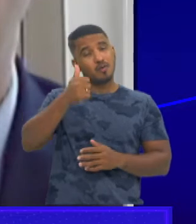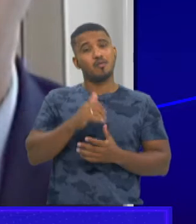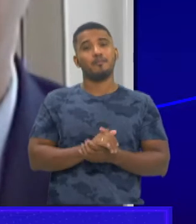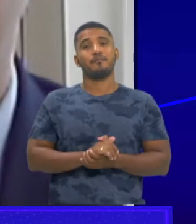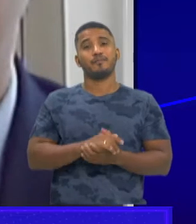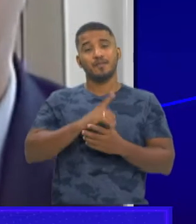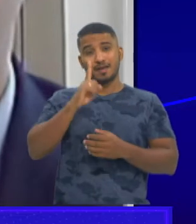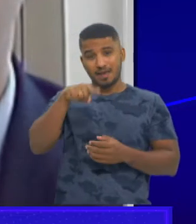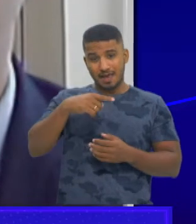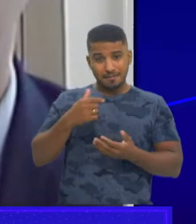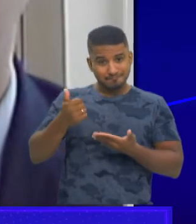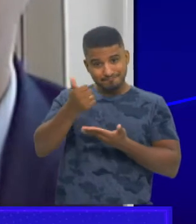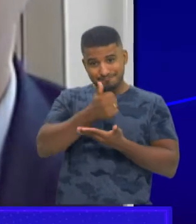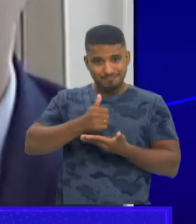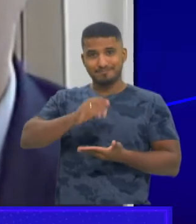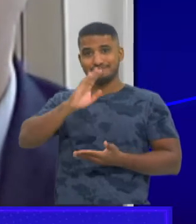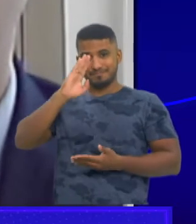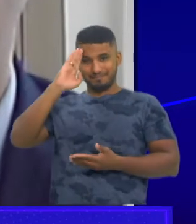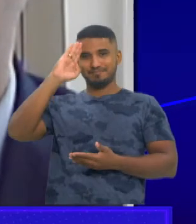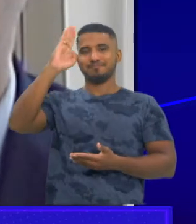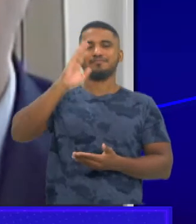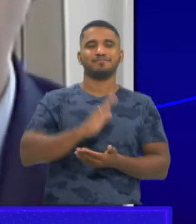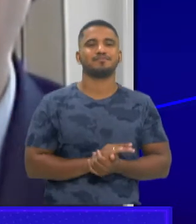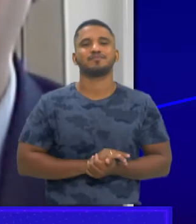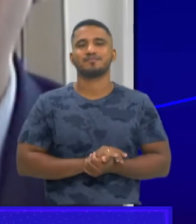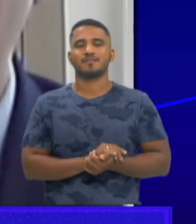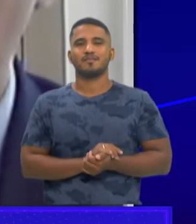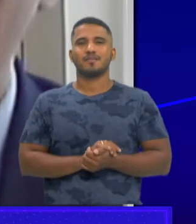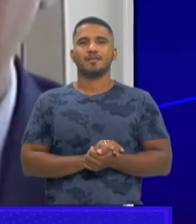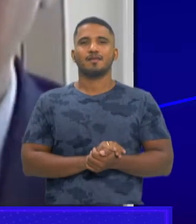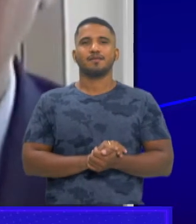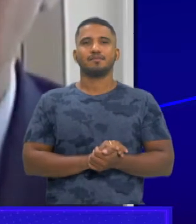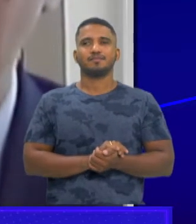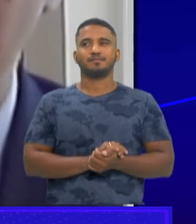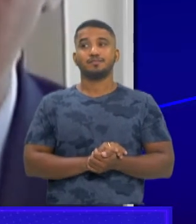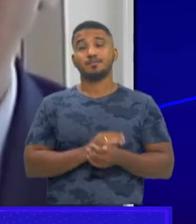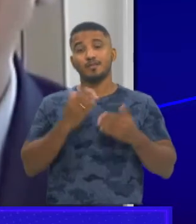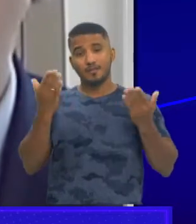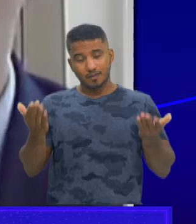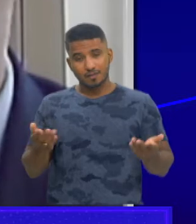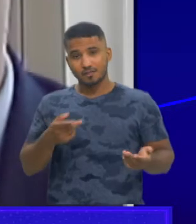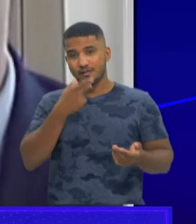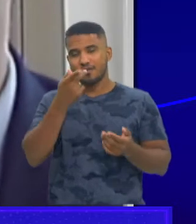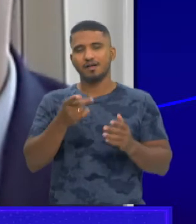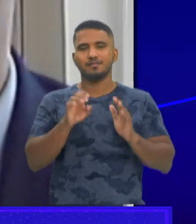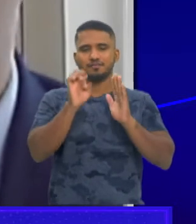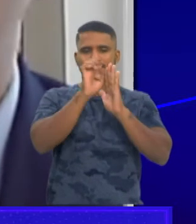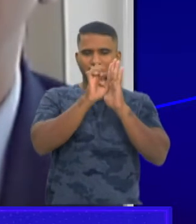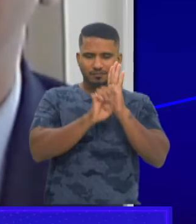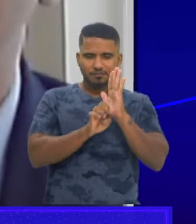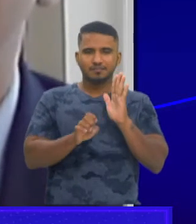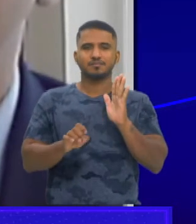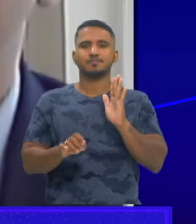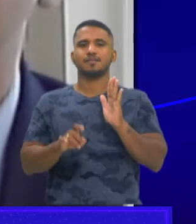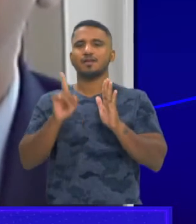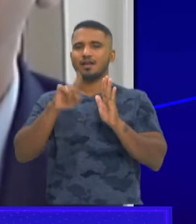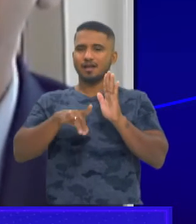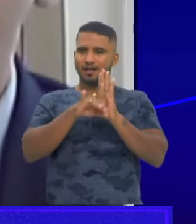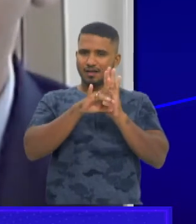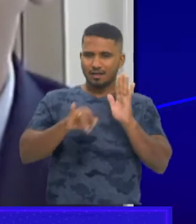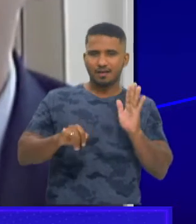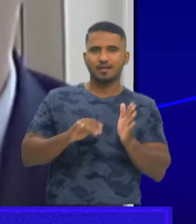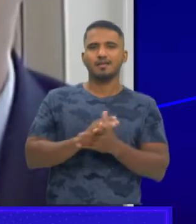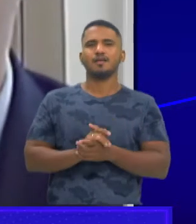a educação é o ponto primordial para tudo, né? Nesse caso aí. Exatamente. Exatamente, é a base de tudo.